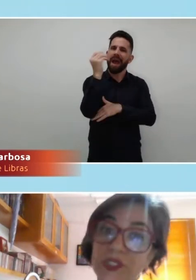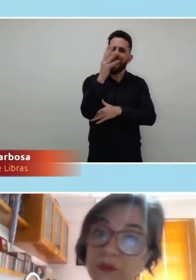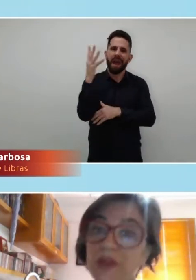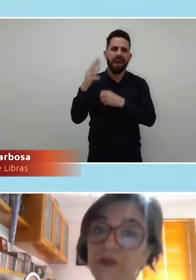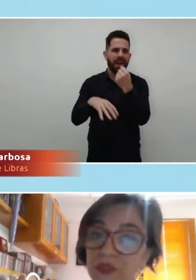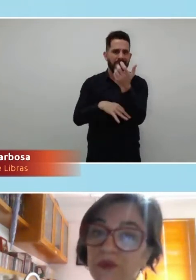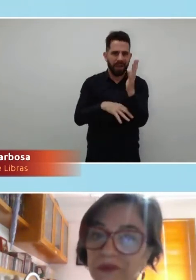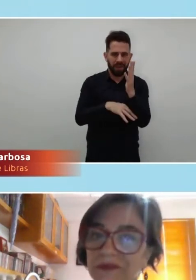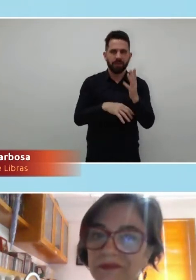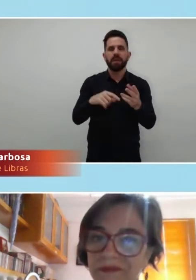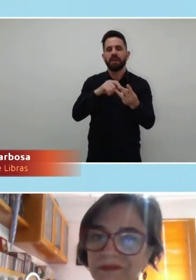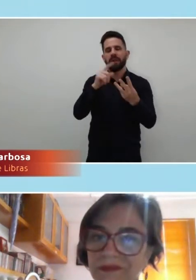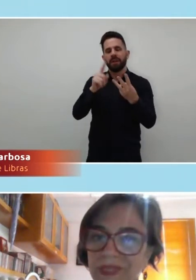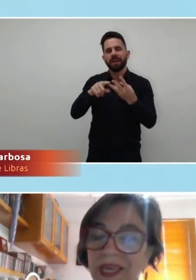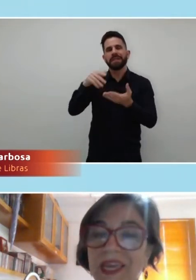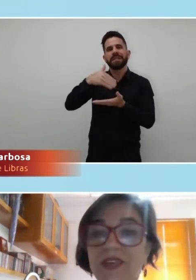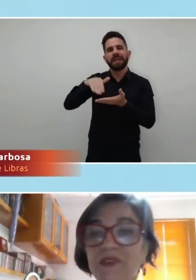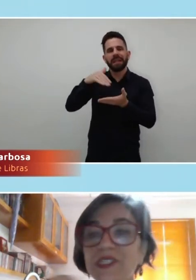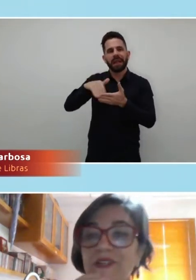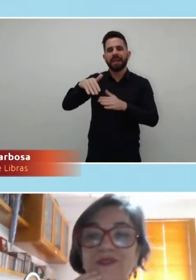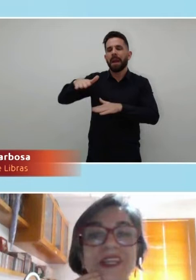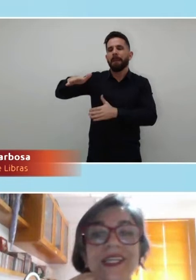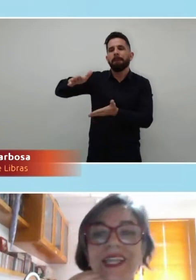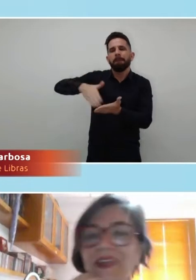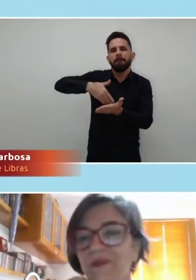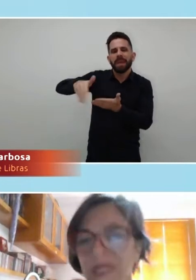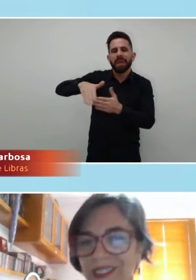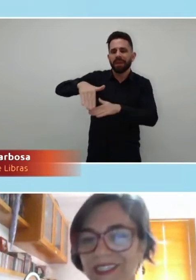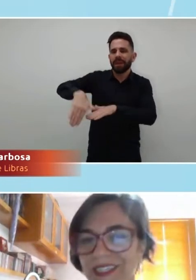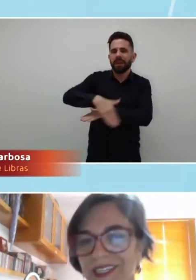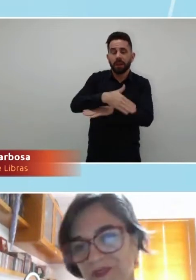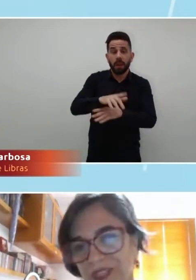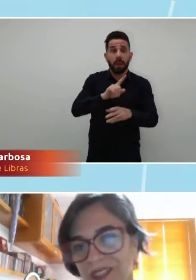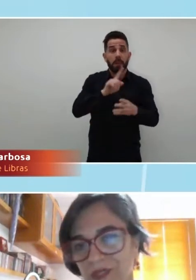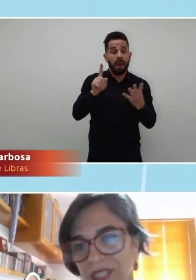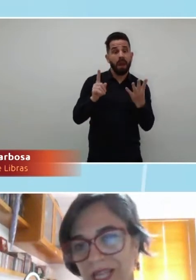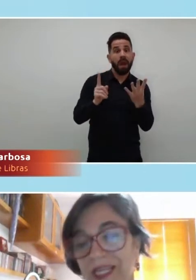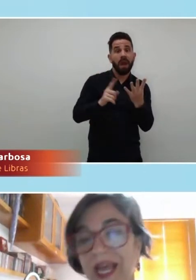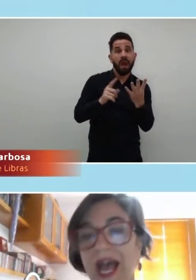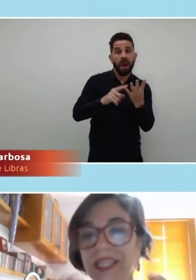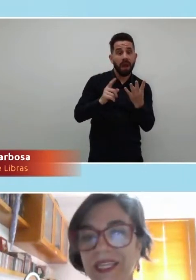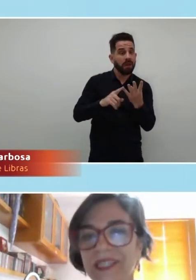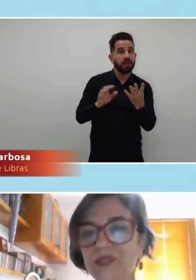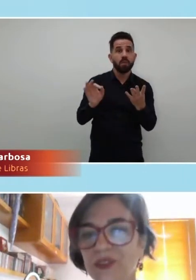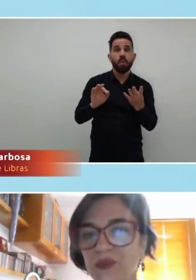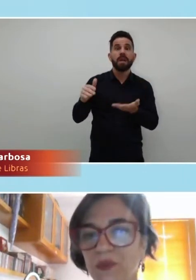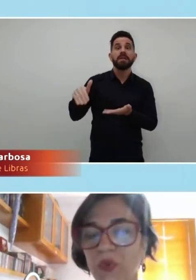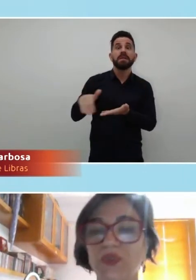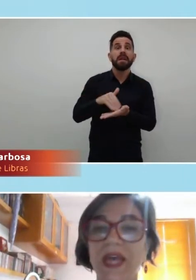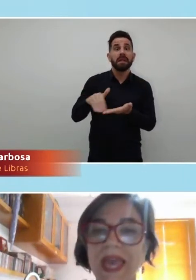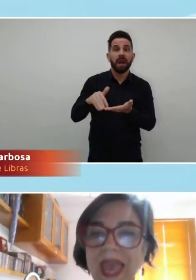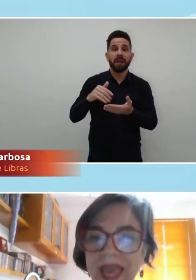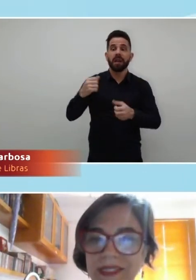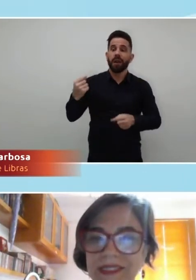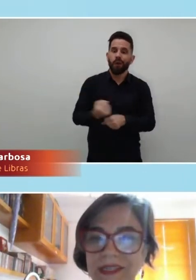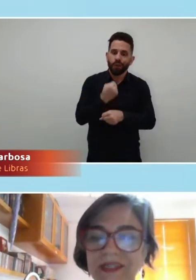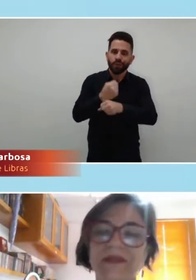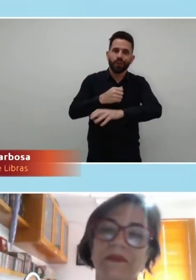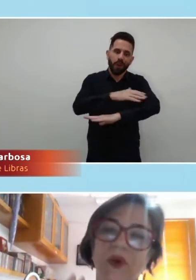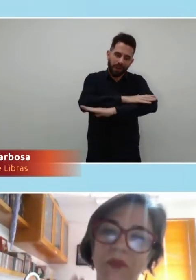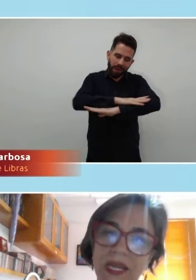de meio-fio. E você não tem nenhuma secretaria que faz calçada. Aqui está o segundo ponto.